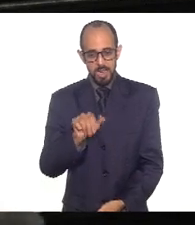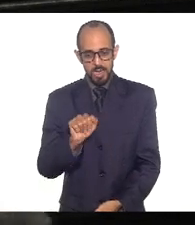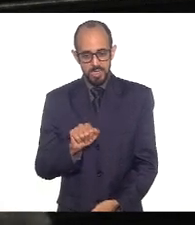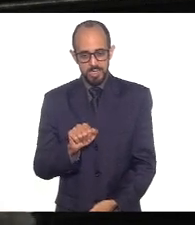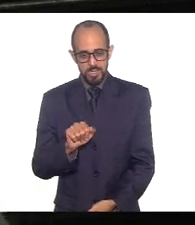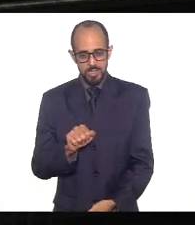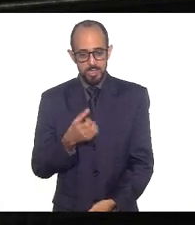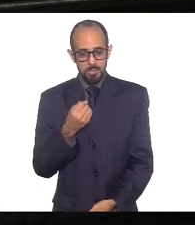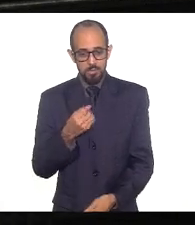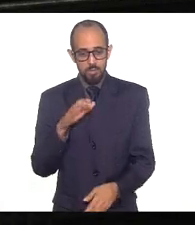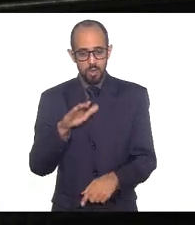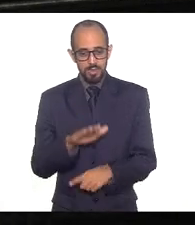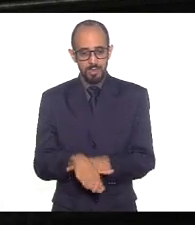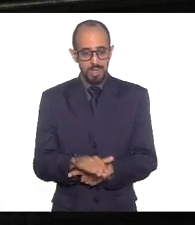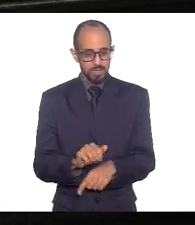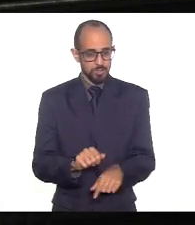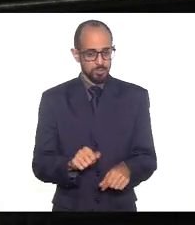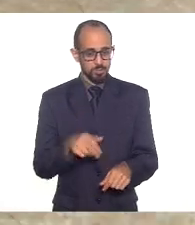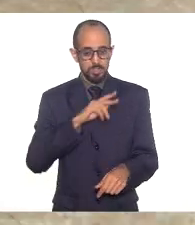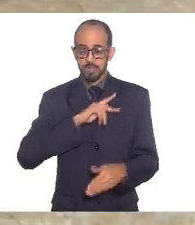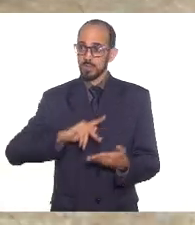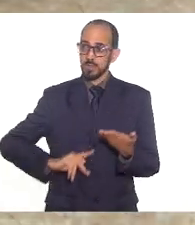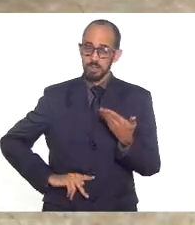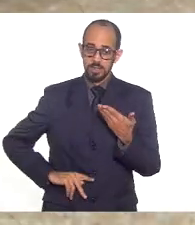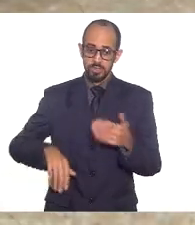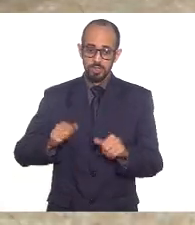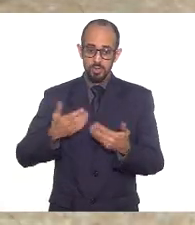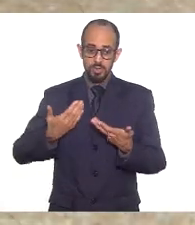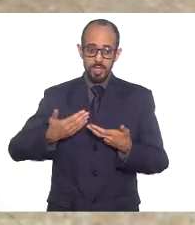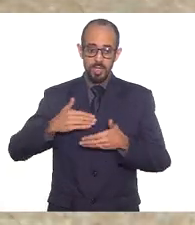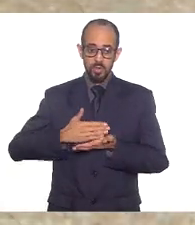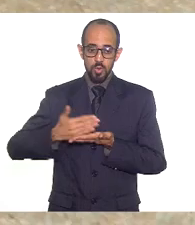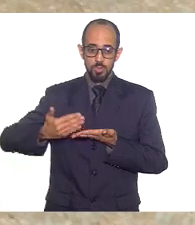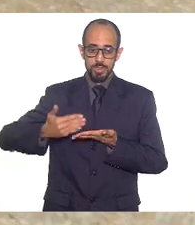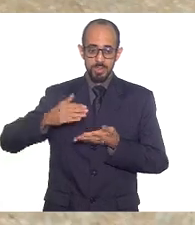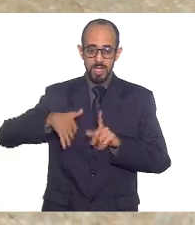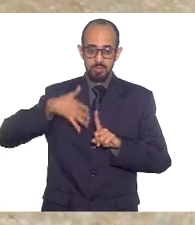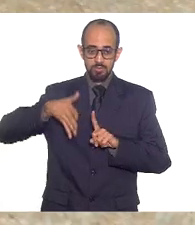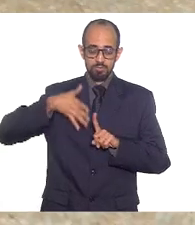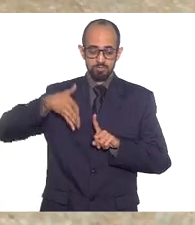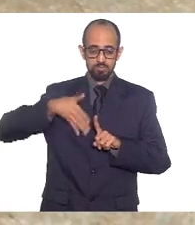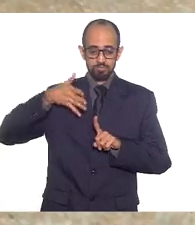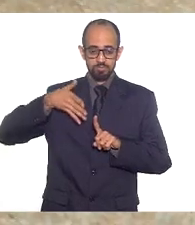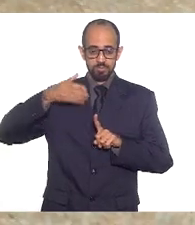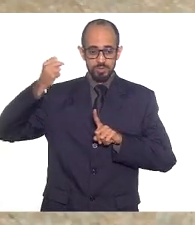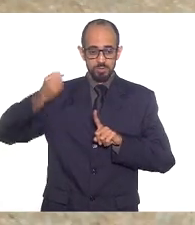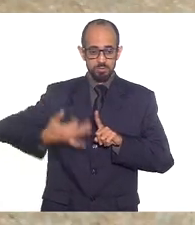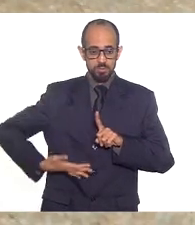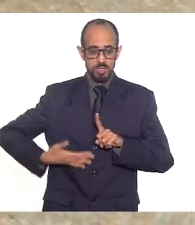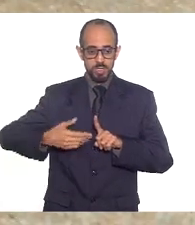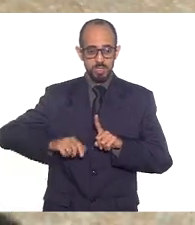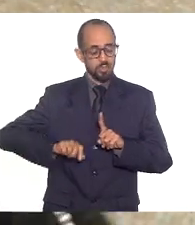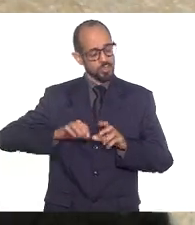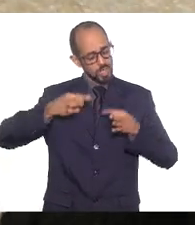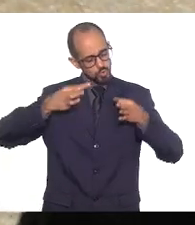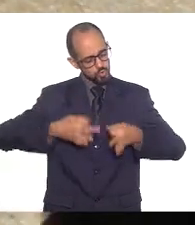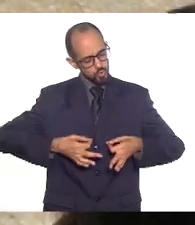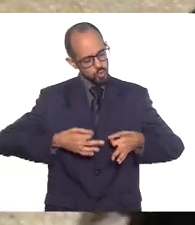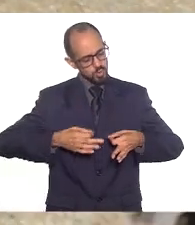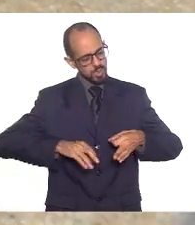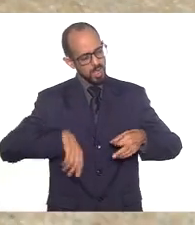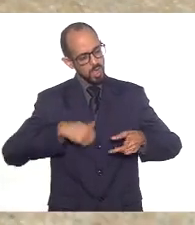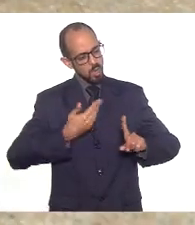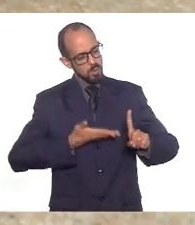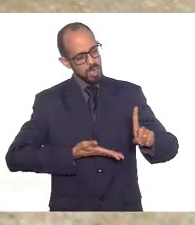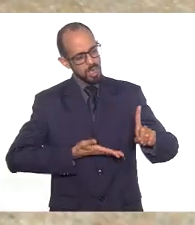Presidente Boa tarde a todos EA todas eu queria iniciar a minha fala falando dessa justa homenagem e